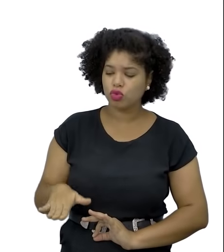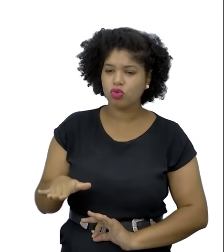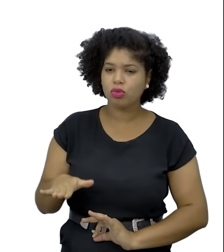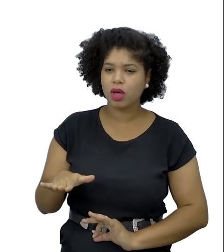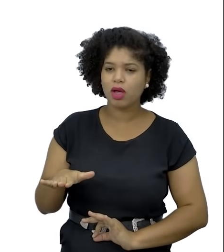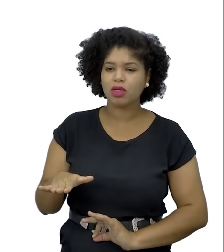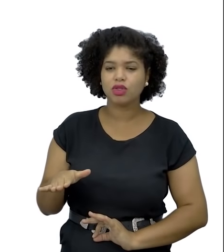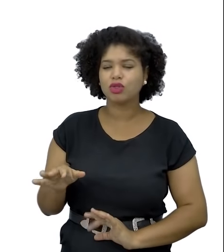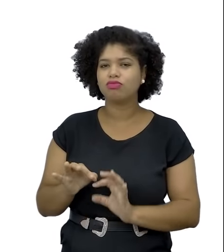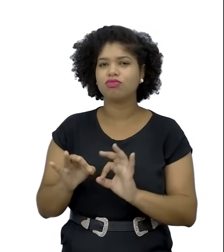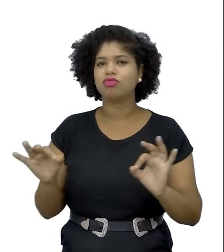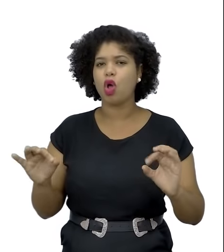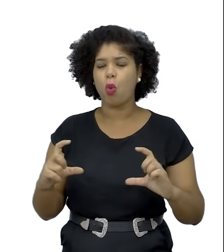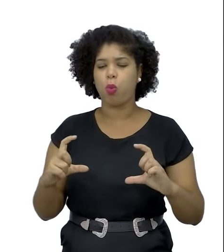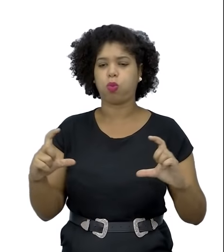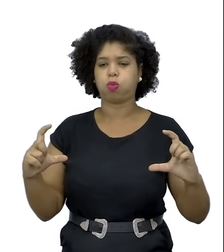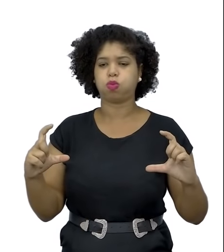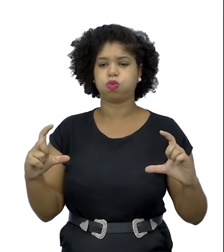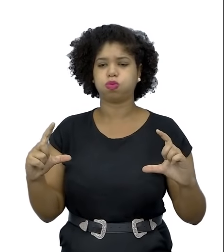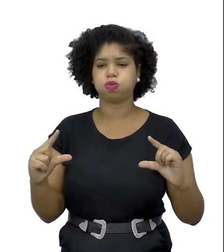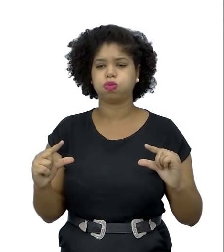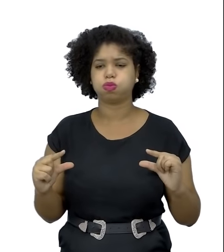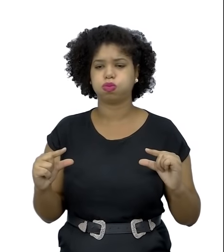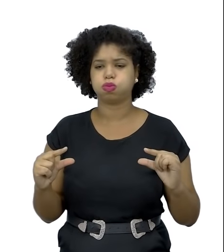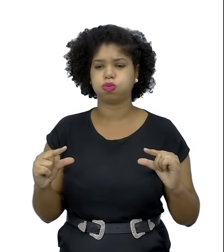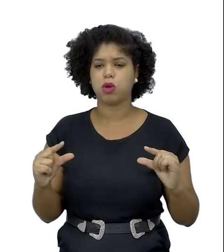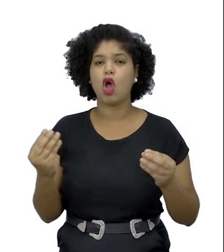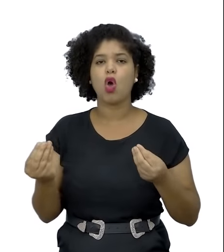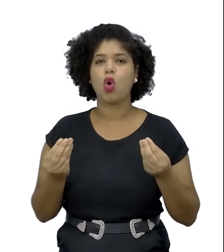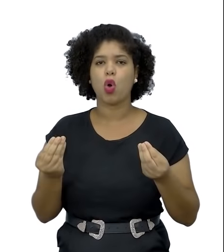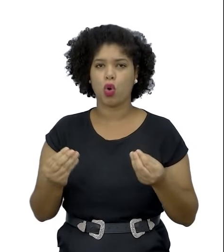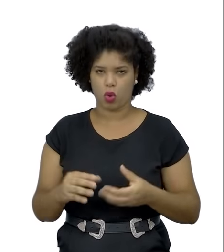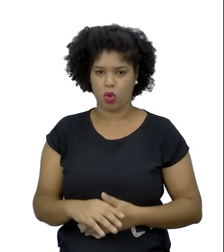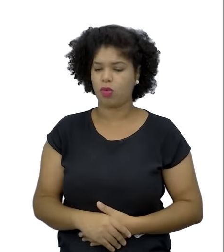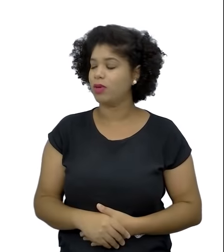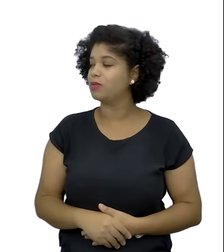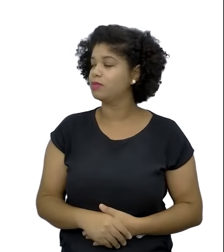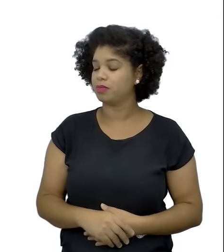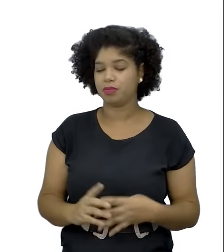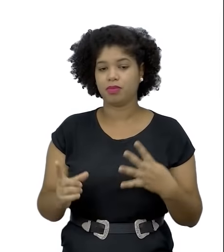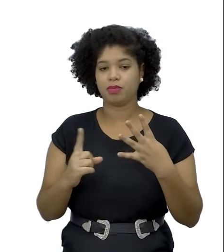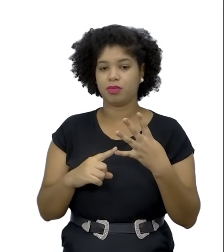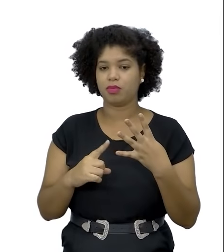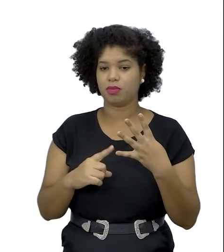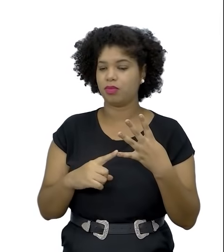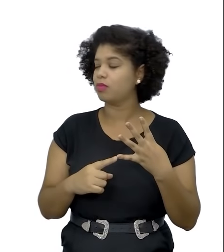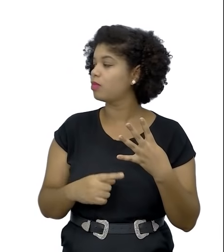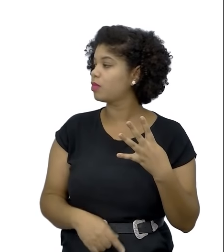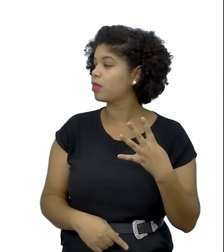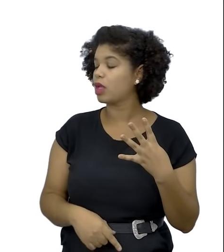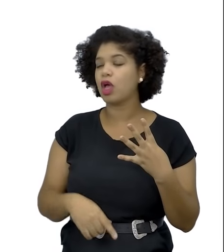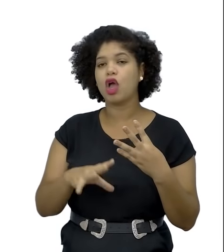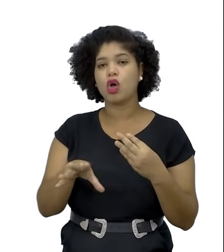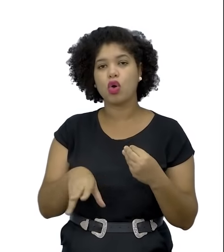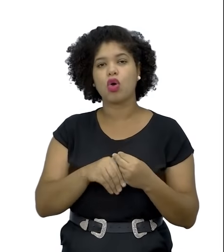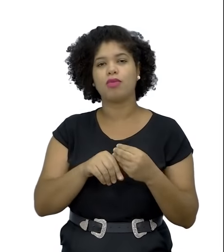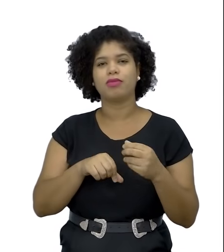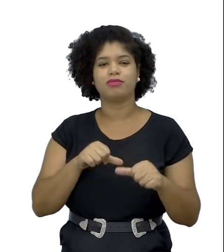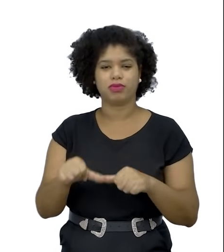mais fino, entre outras formas de comparação. E a ideia de composição de transformação envolve